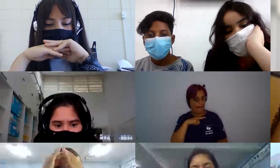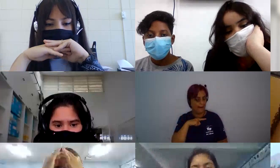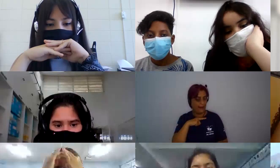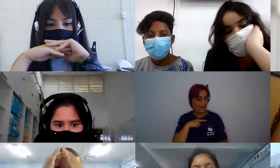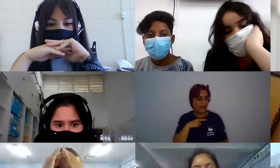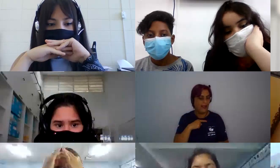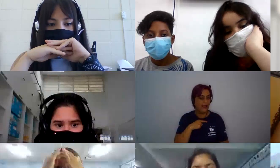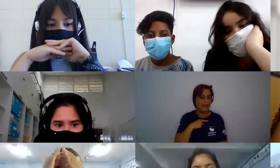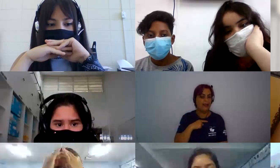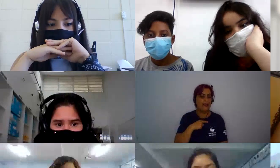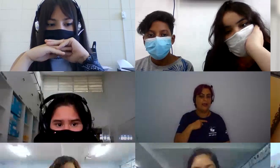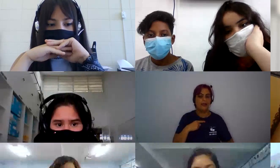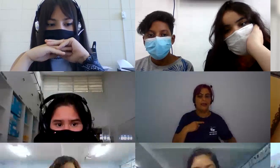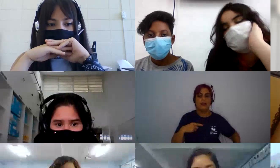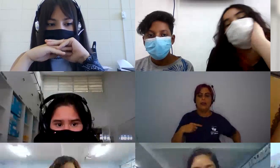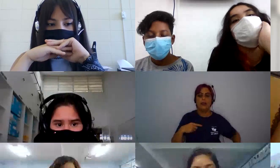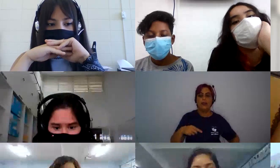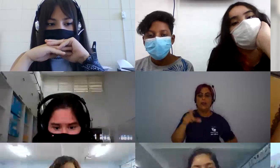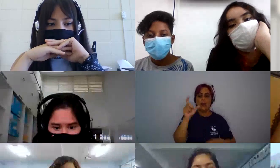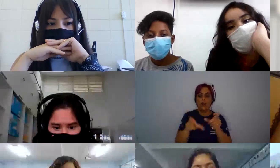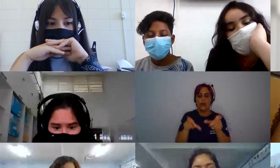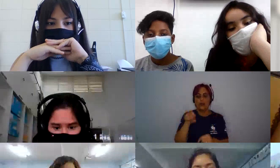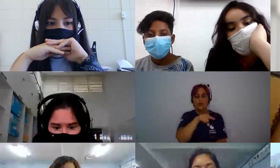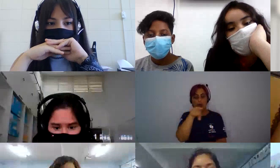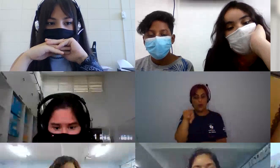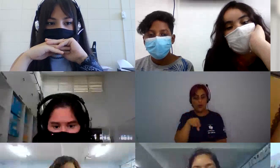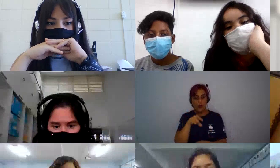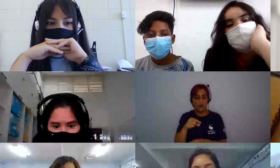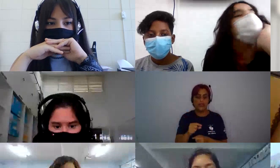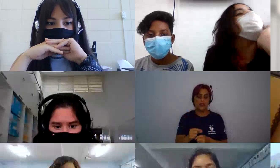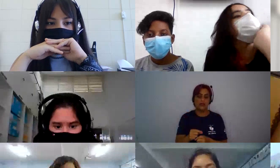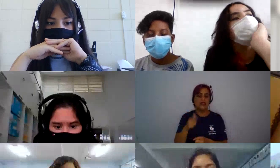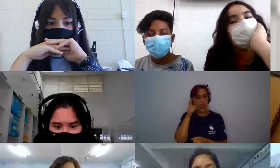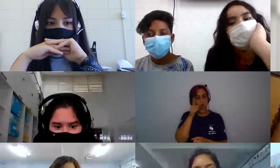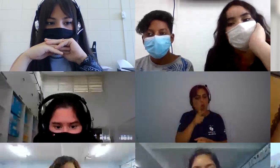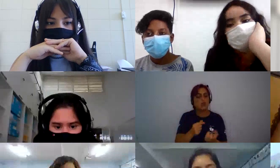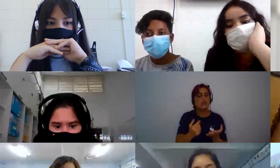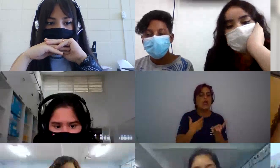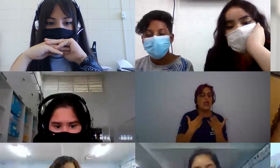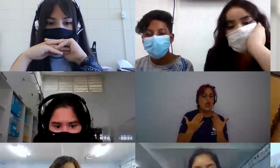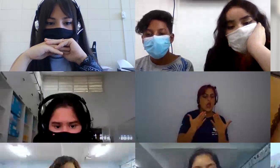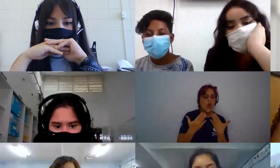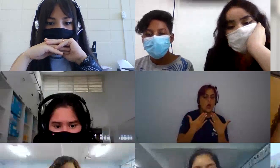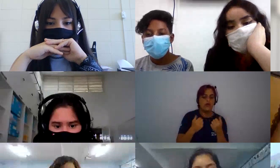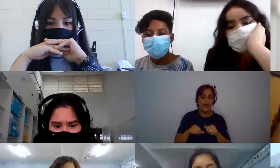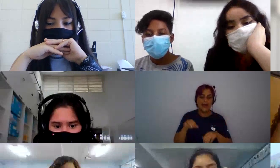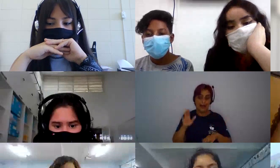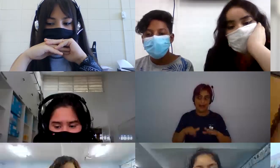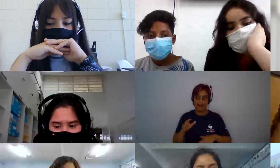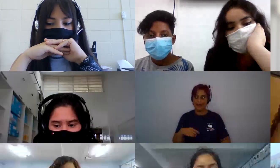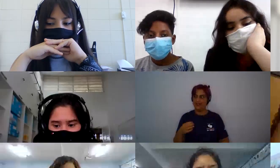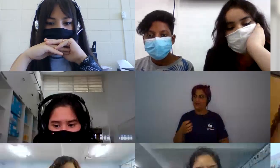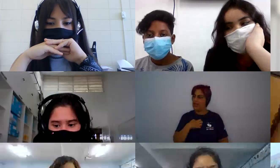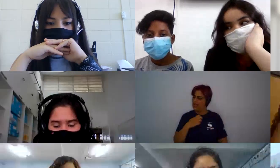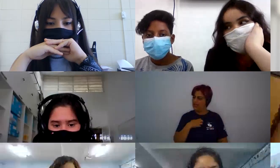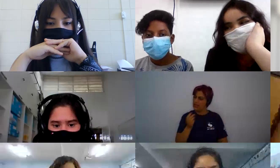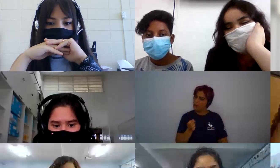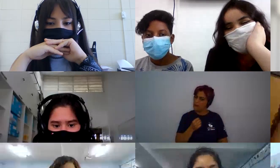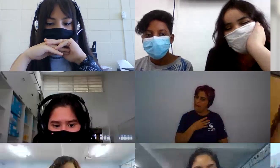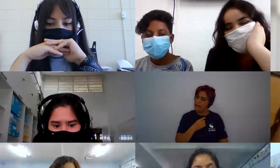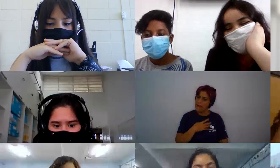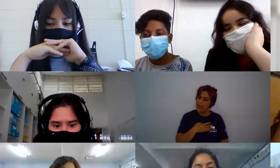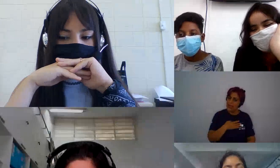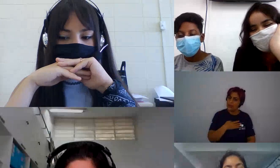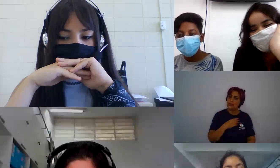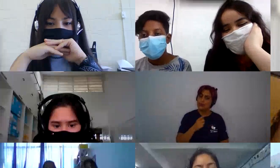dessas dúvidas, dessas perguntas, dessas vivências, desses medos. Às vezes dá um cagaço, às vezes dá medo. Às